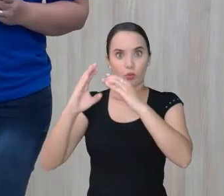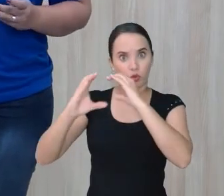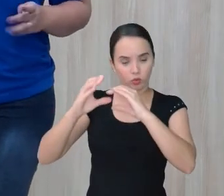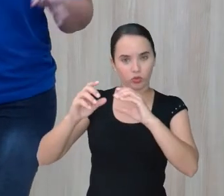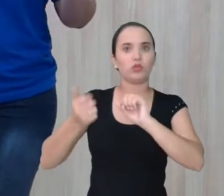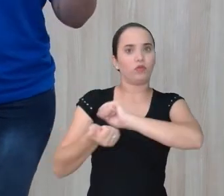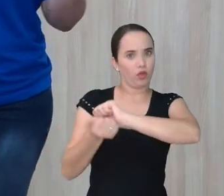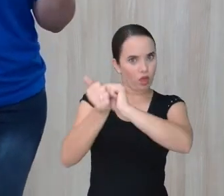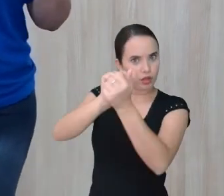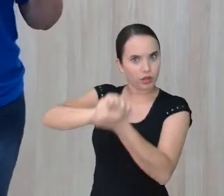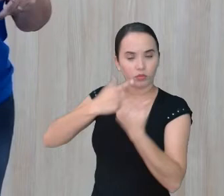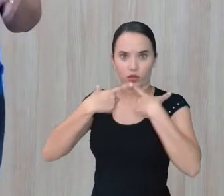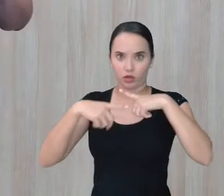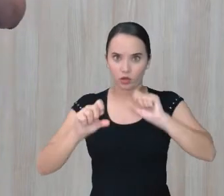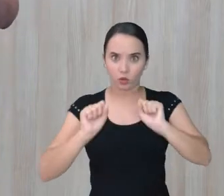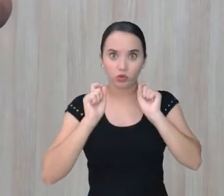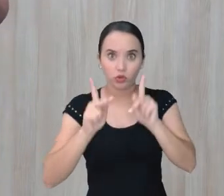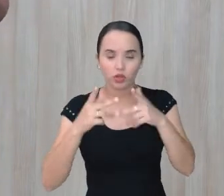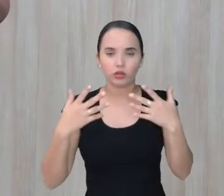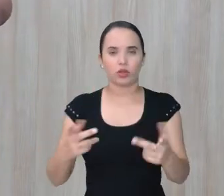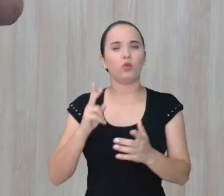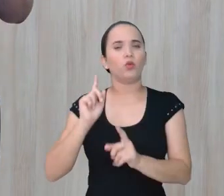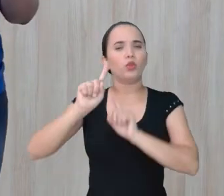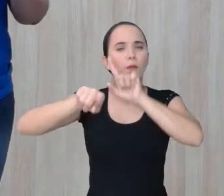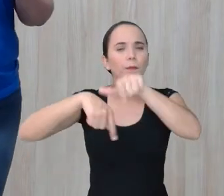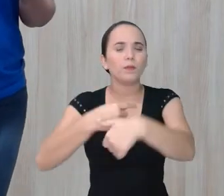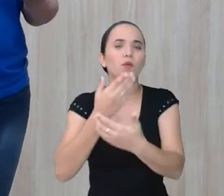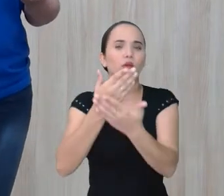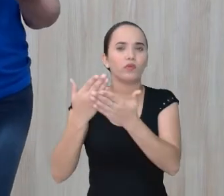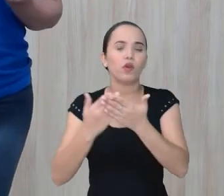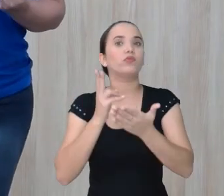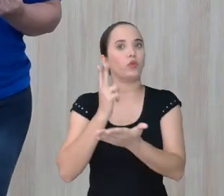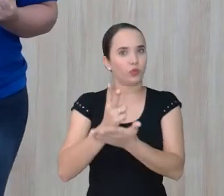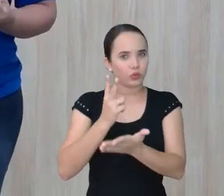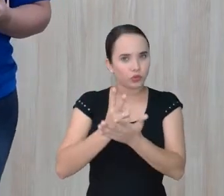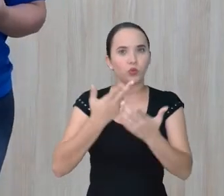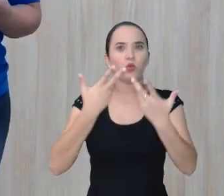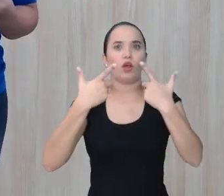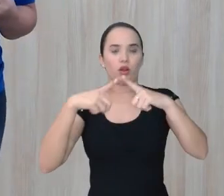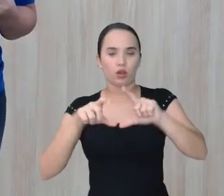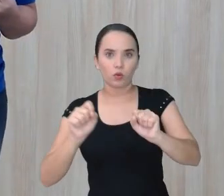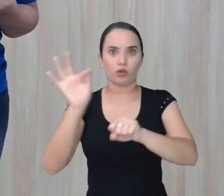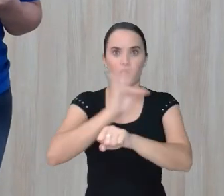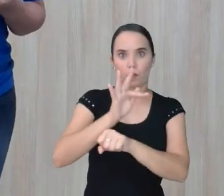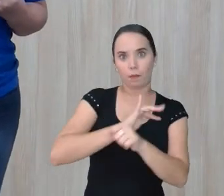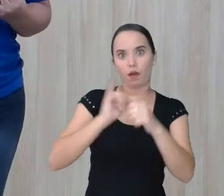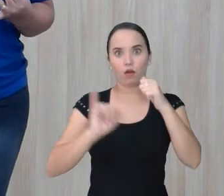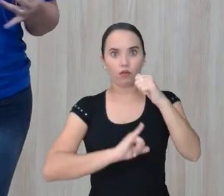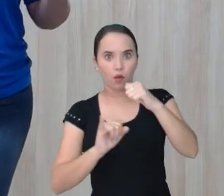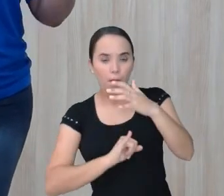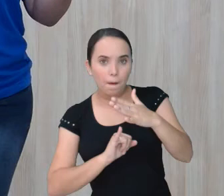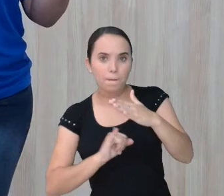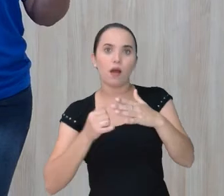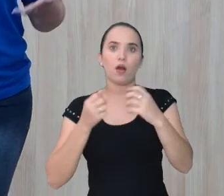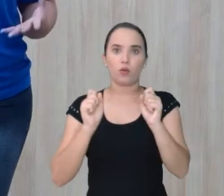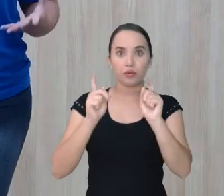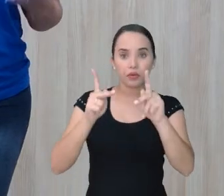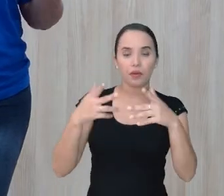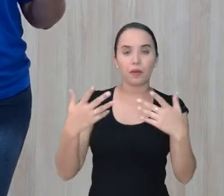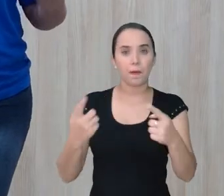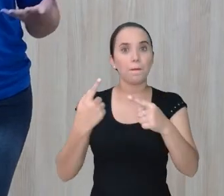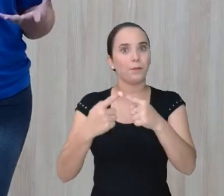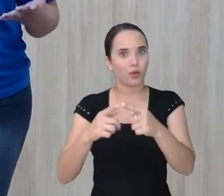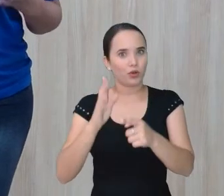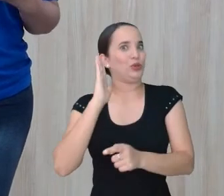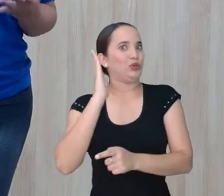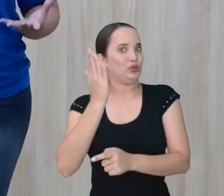nossa linguagem. Na próxima aula, a gente vai continuar falando, e aí a gente vai falar de linguagem formal, informal, certo? Porque já